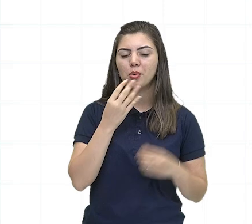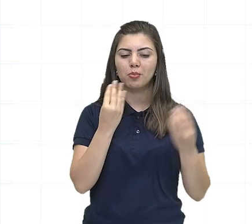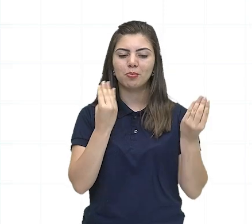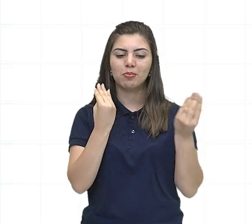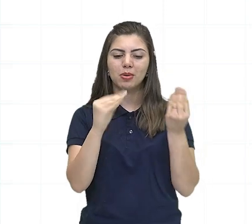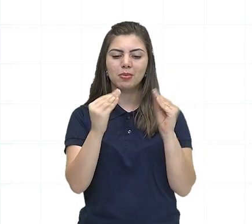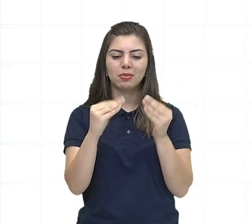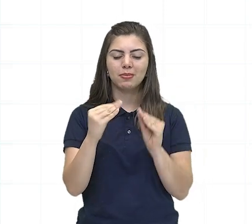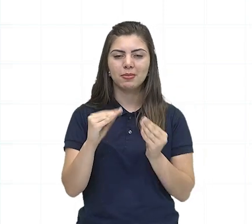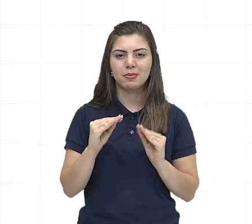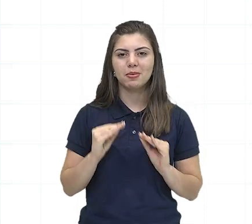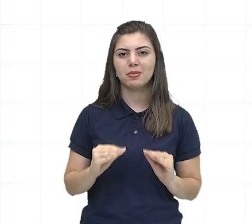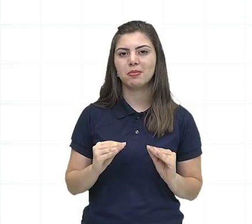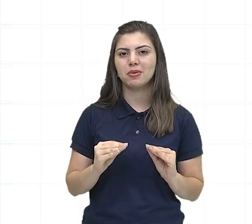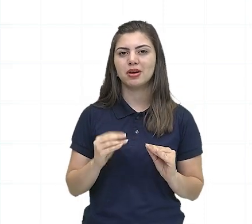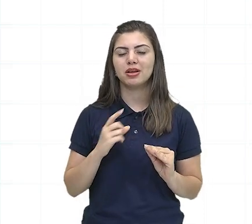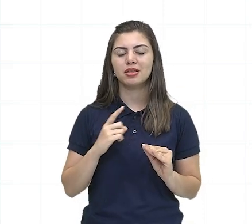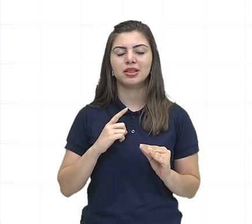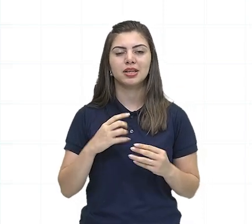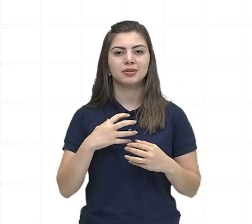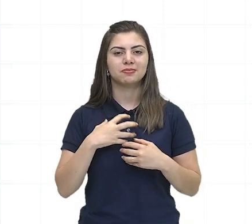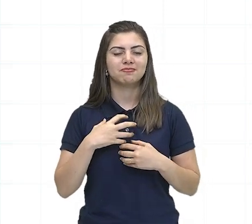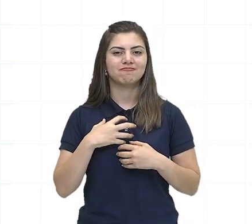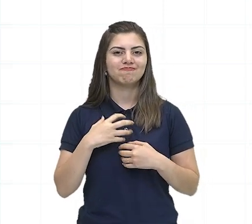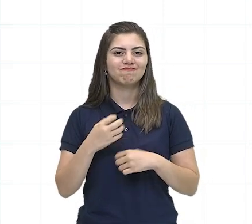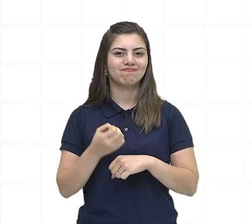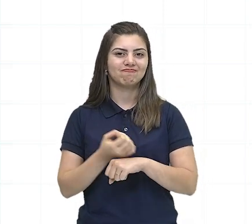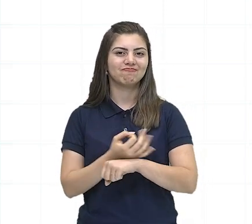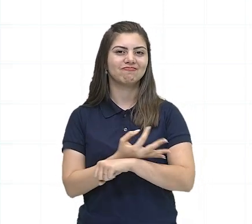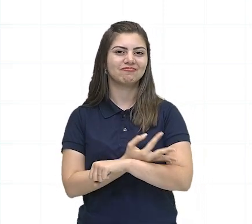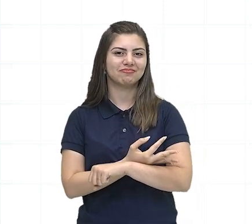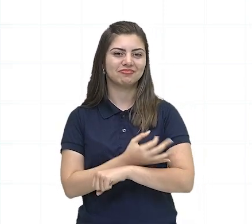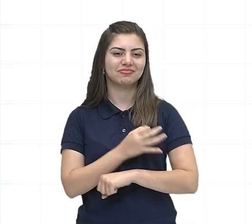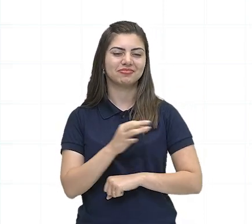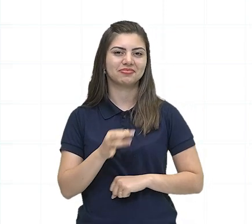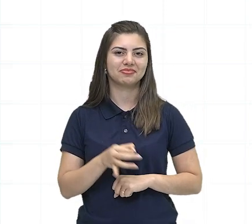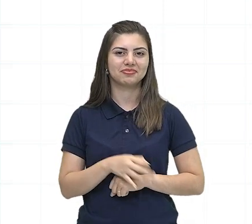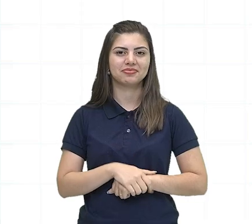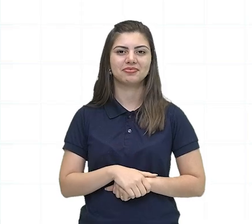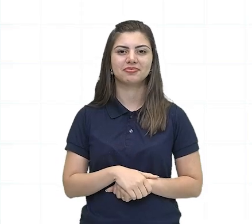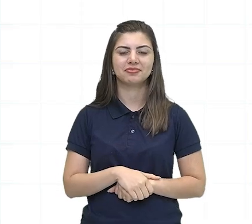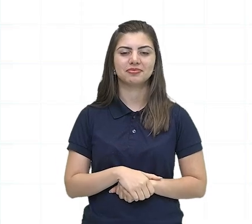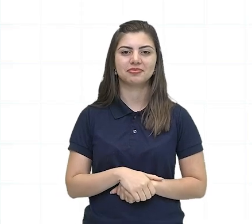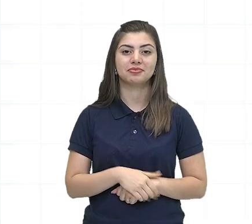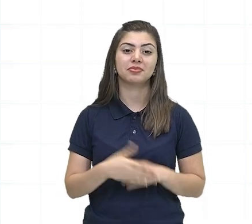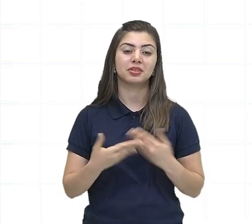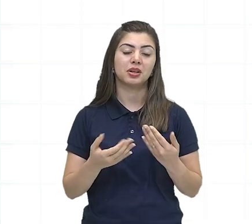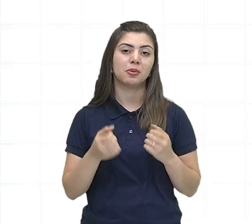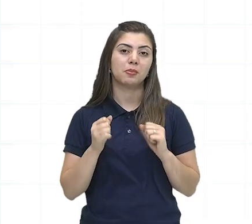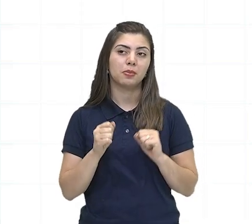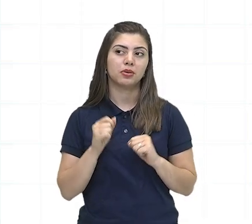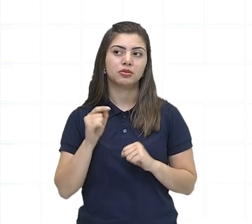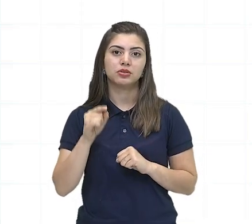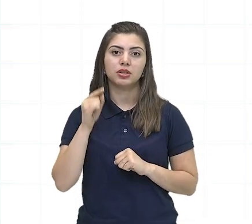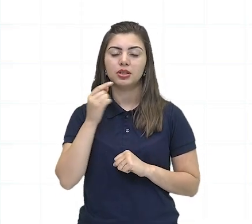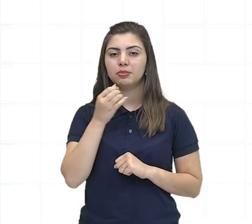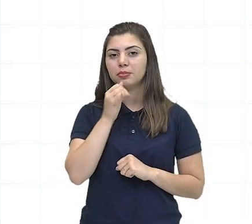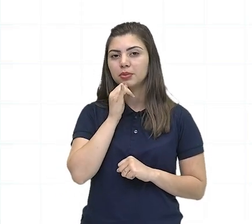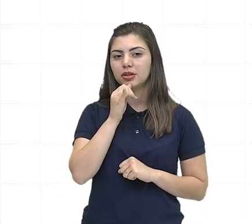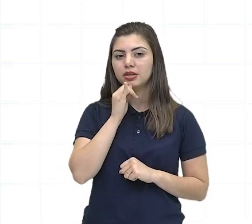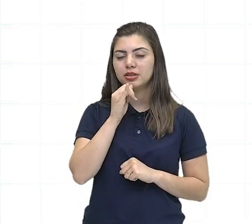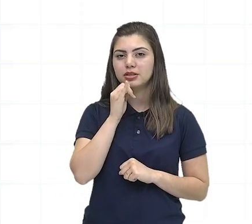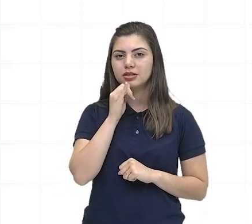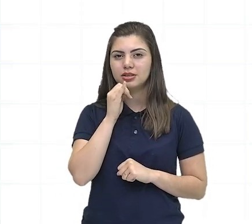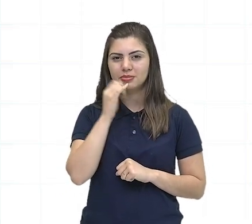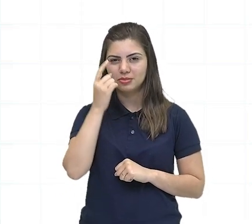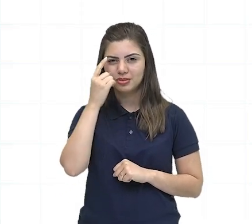obra transmita emoções. Então, ele pode fazer uma obra figurativa, como vocês viram